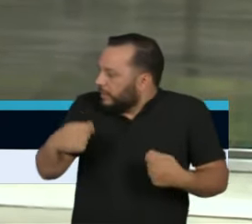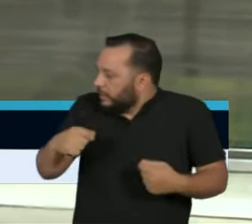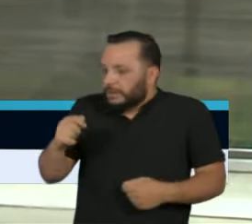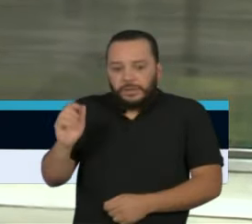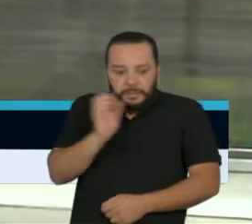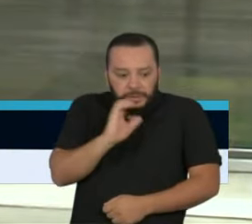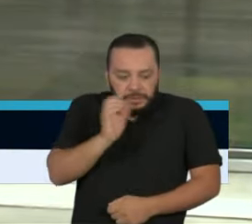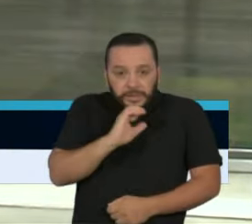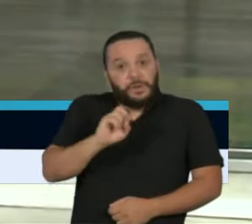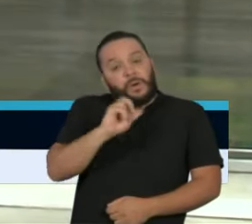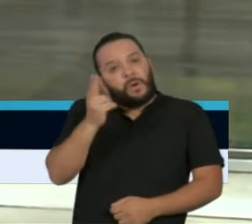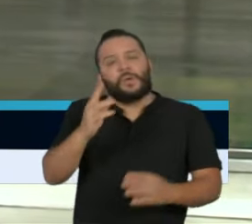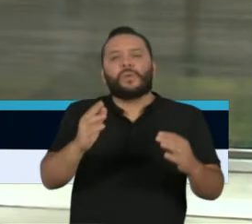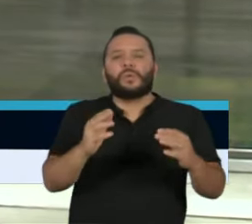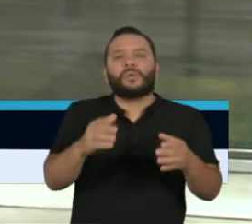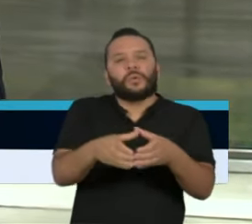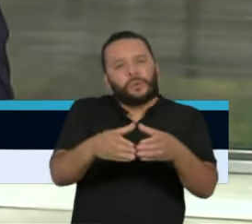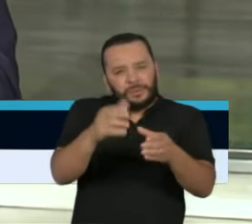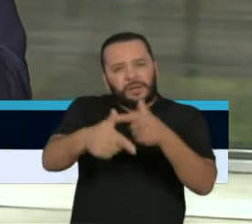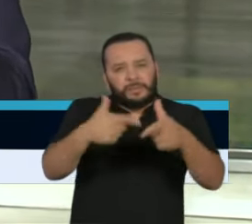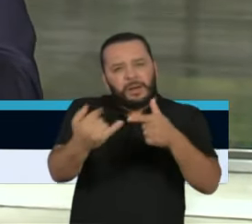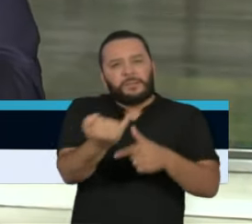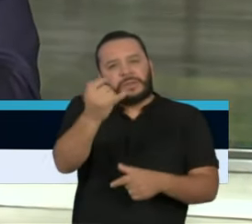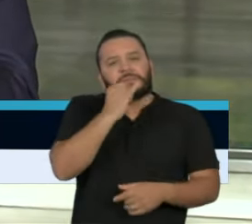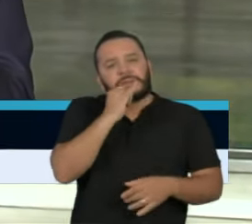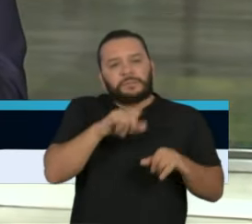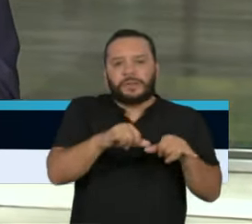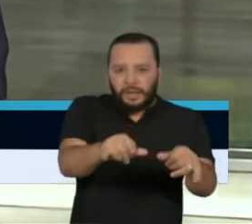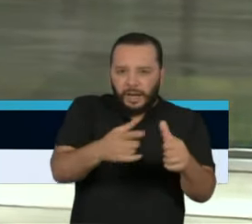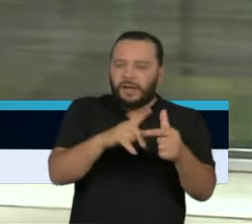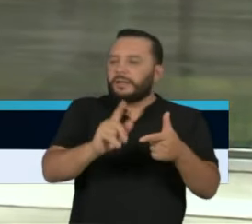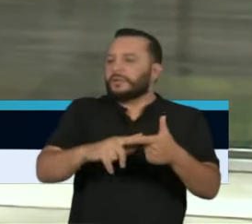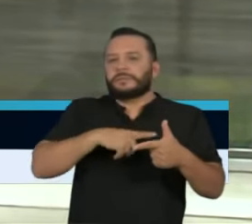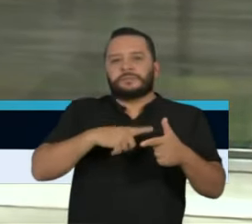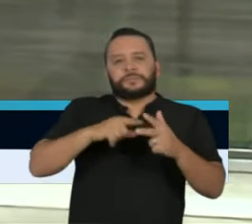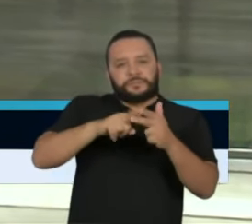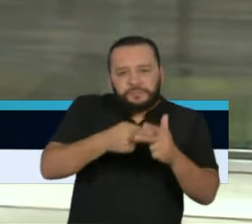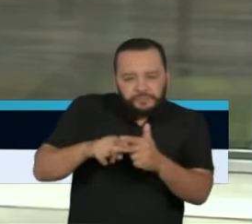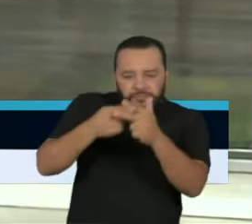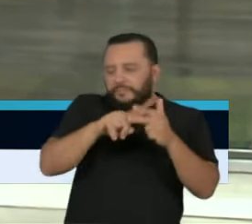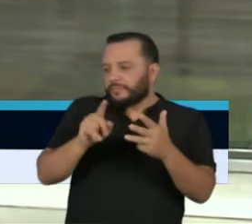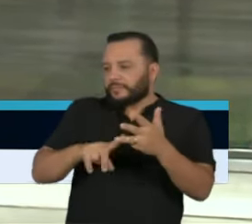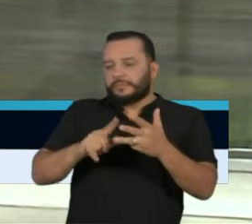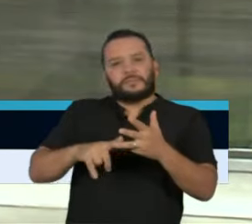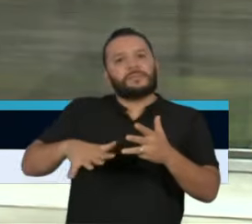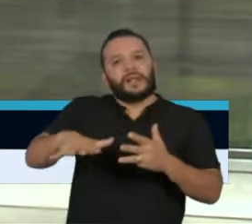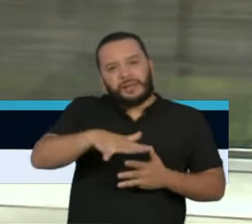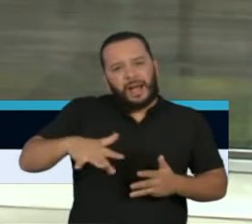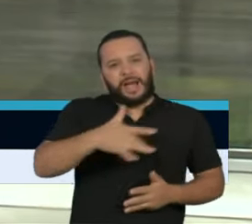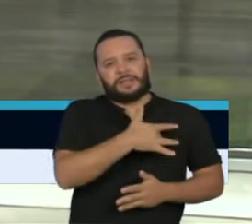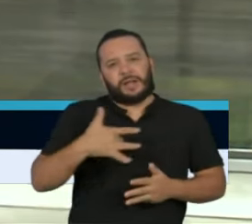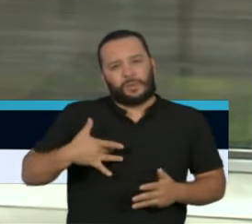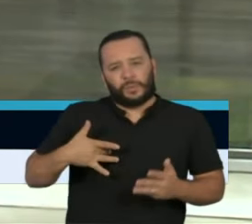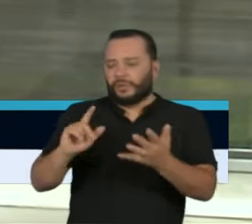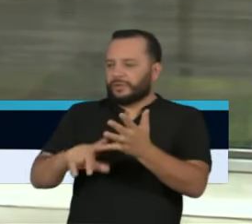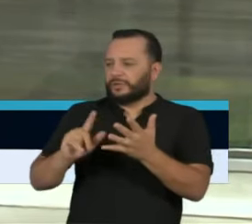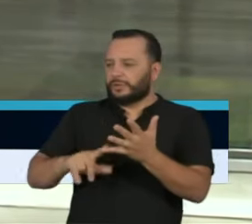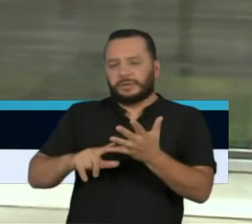dos grupos de trabalho essencial, trabalhando em supermercados, hipermercados, oficinas, no sistema de saúde pública, no